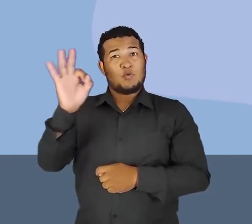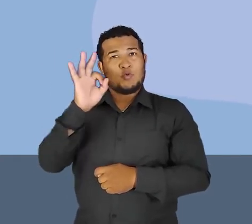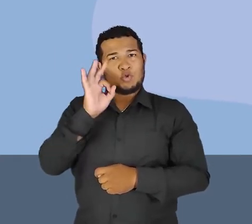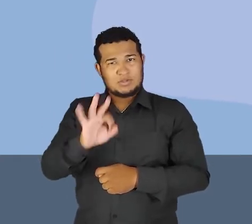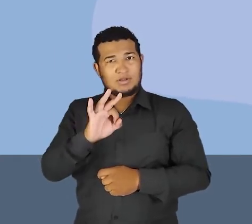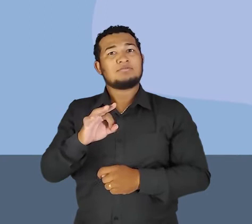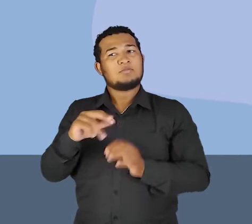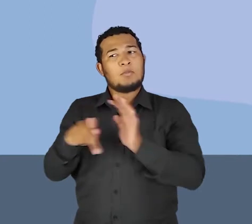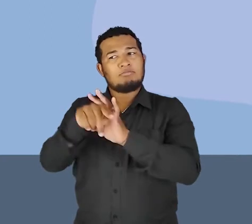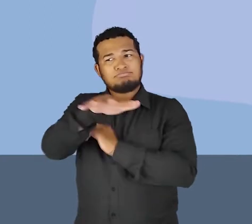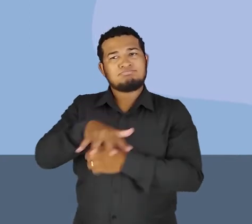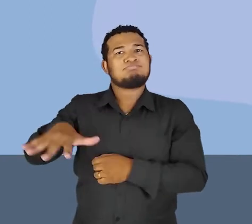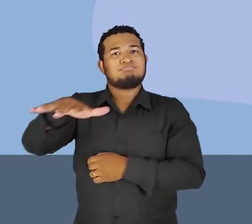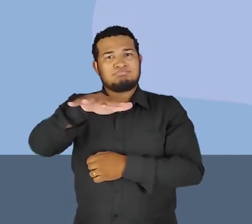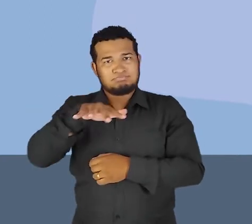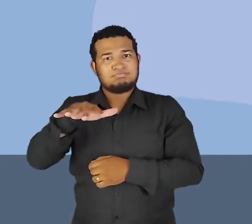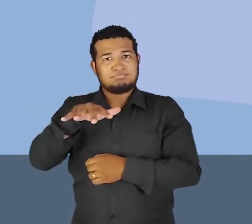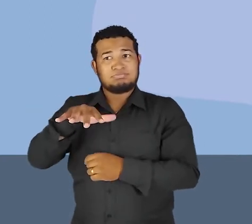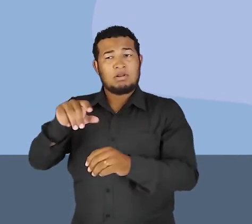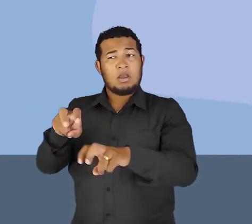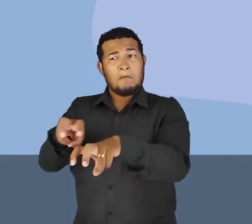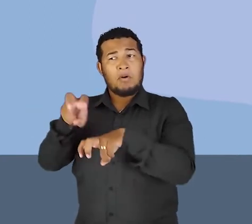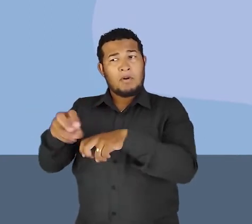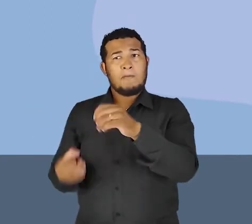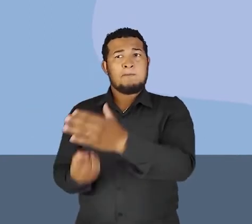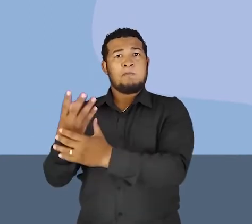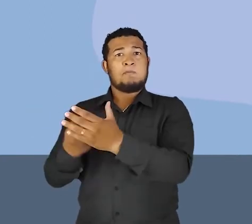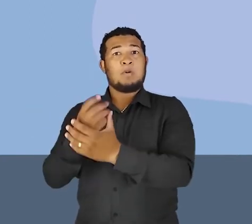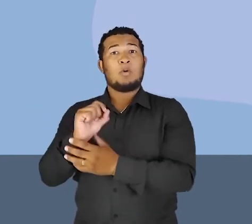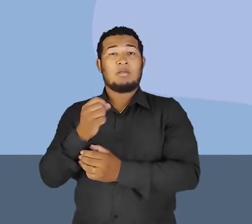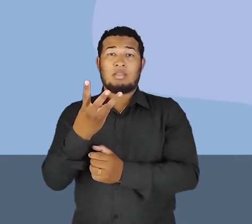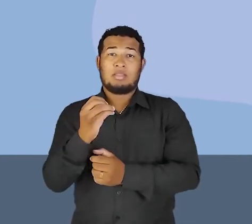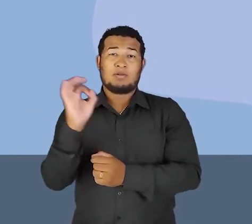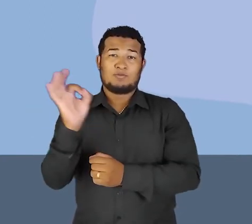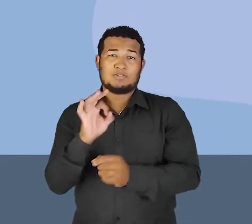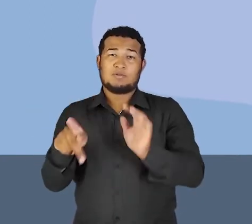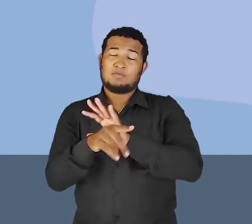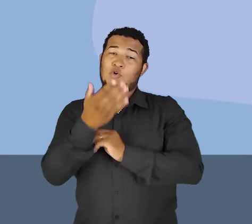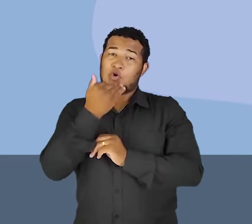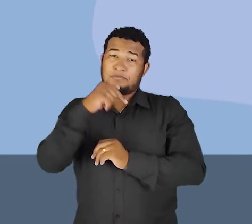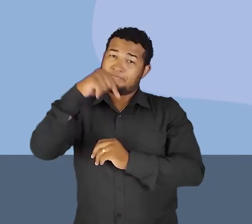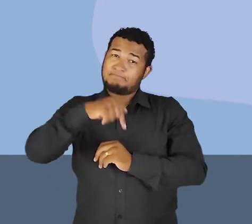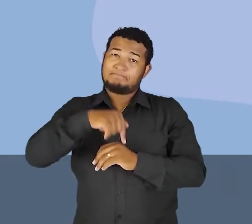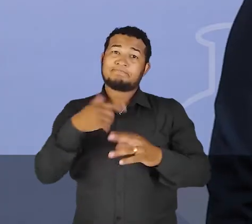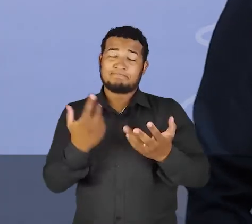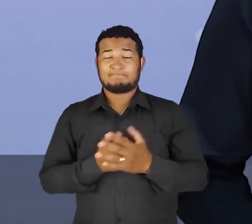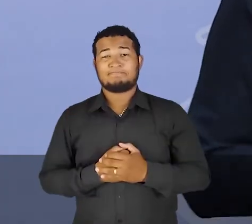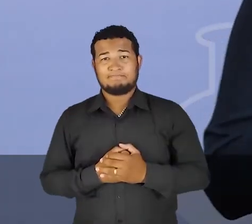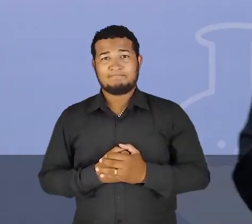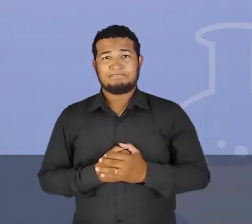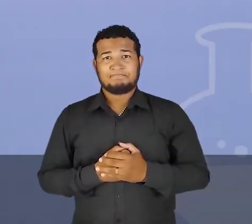76% das terras e produz apenas 30% da alimentação. Retorna